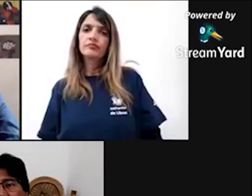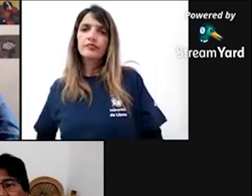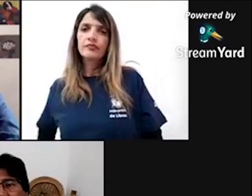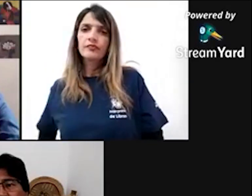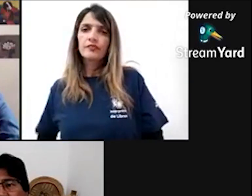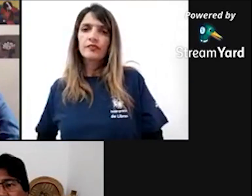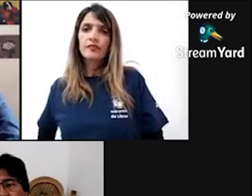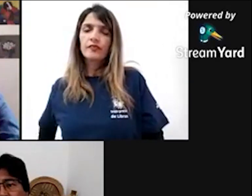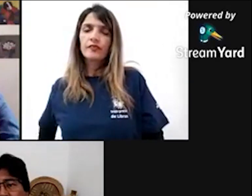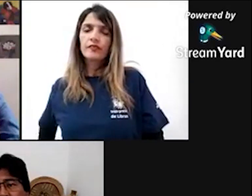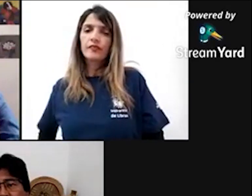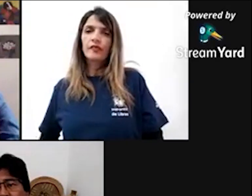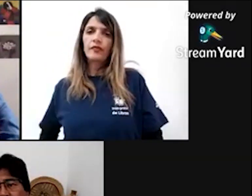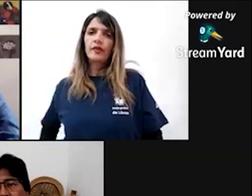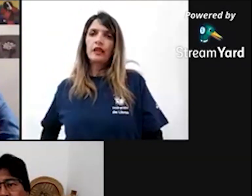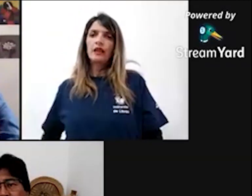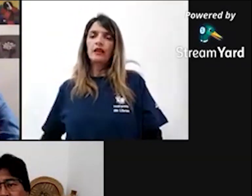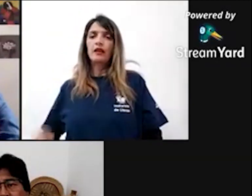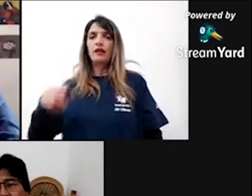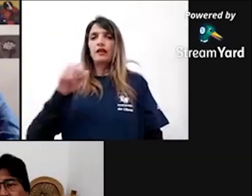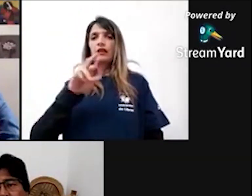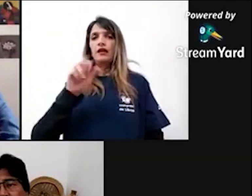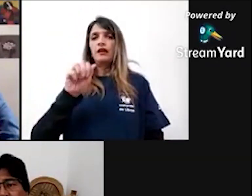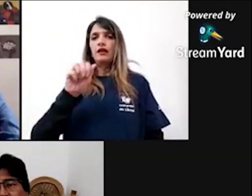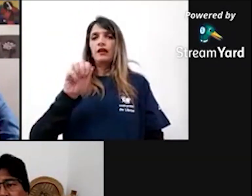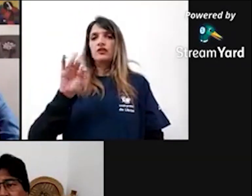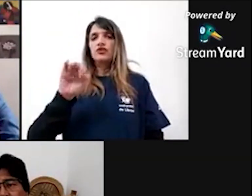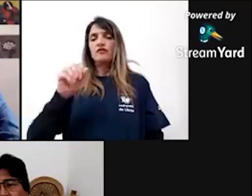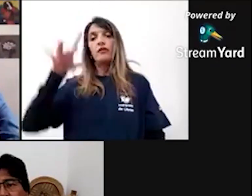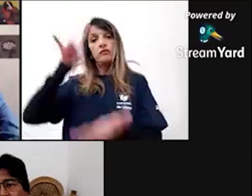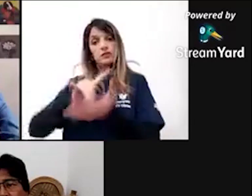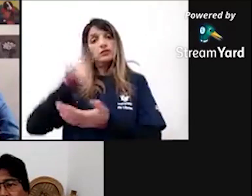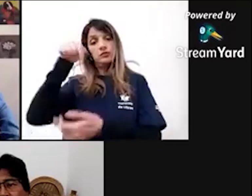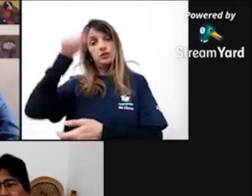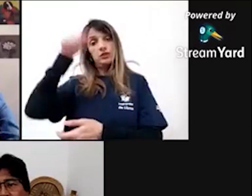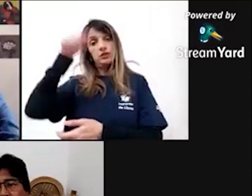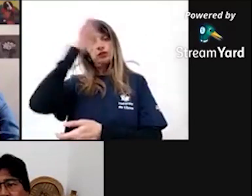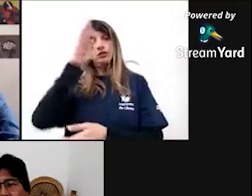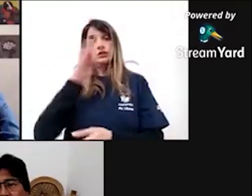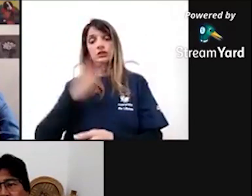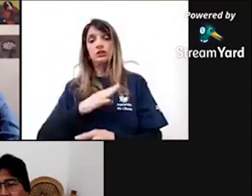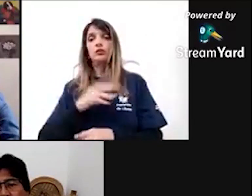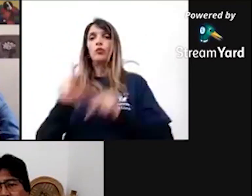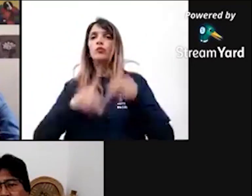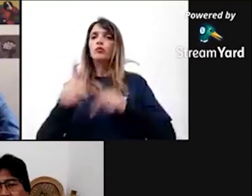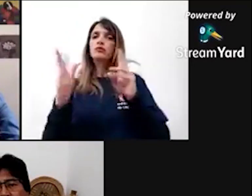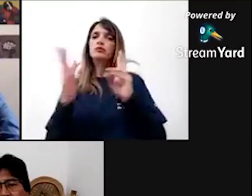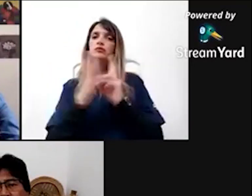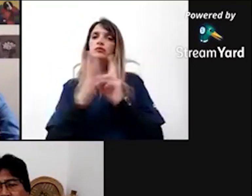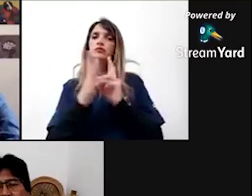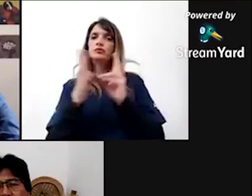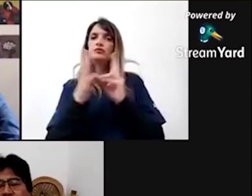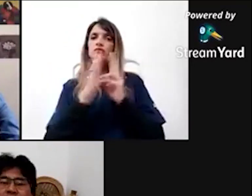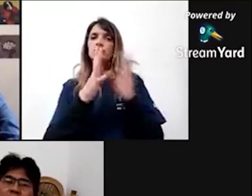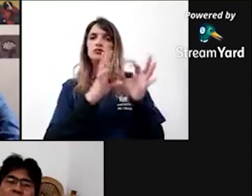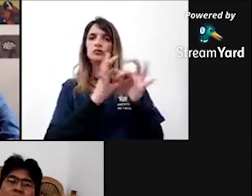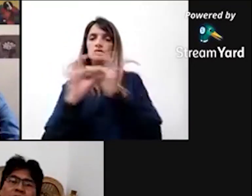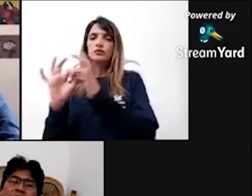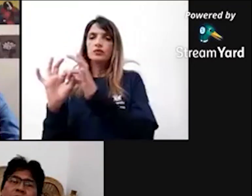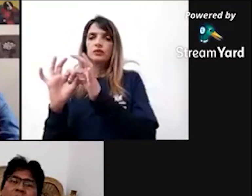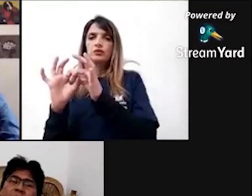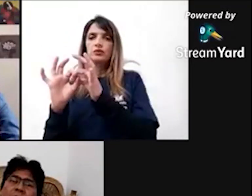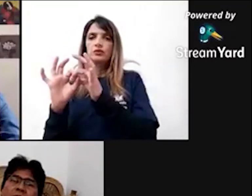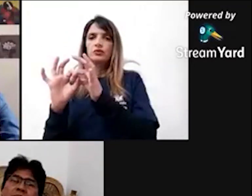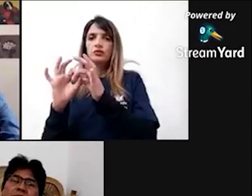a narrativa oficial do Brasil sempre colocou os povos indígenas num contexto de inferioridade,